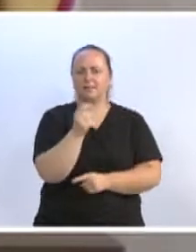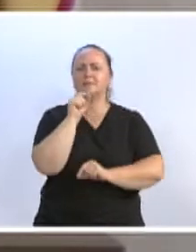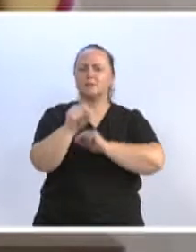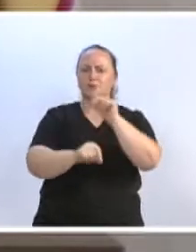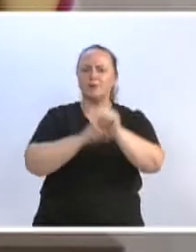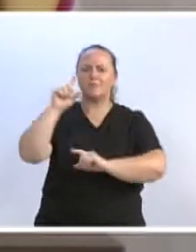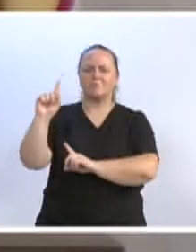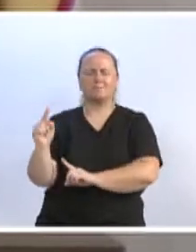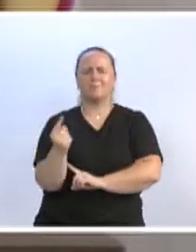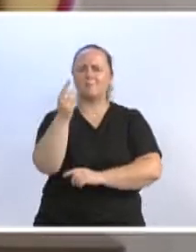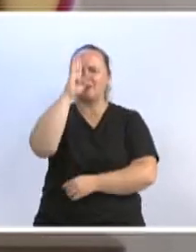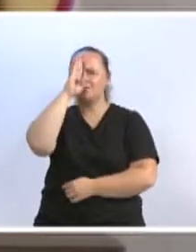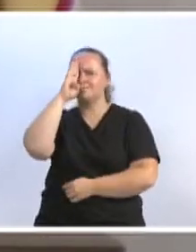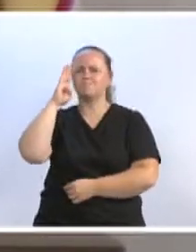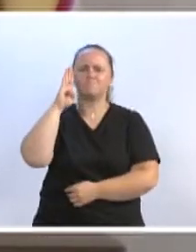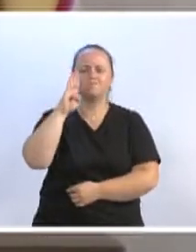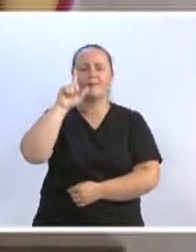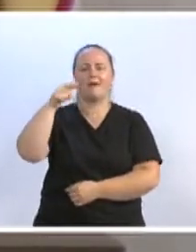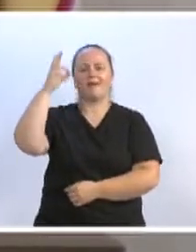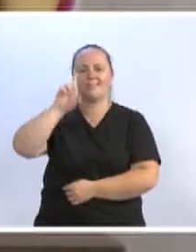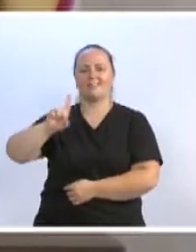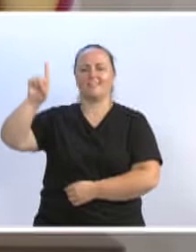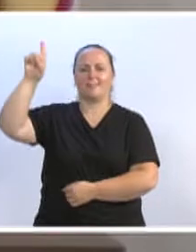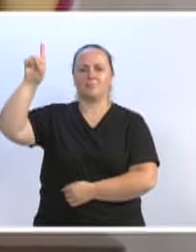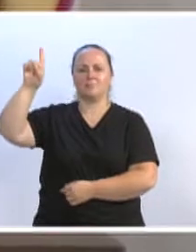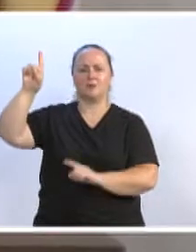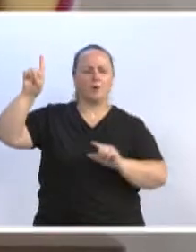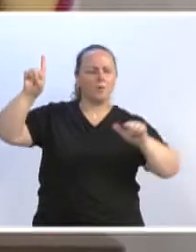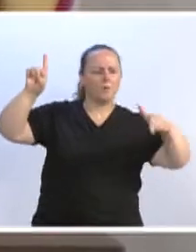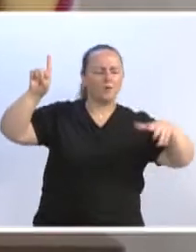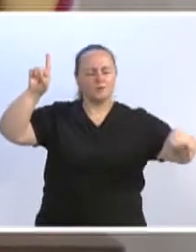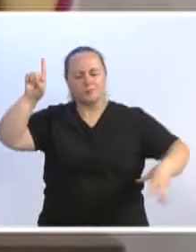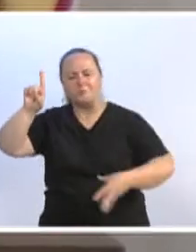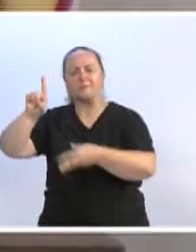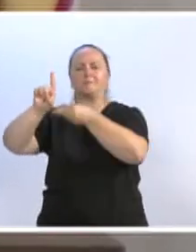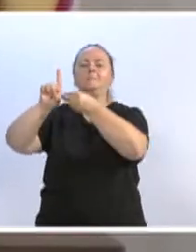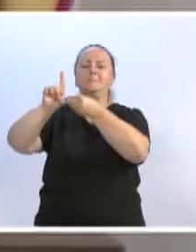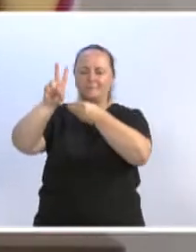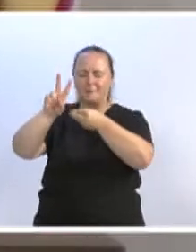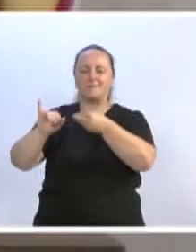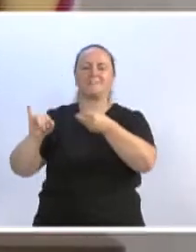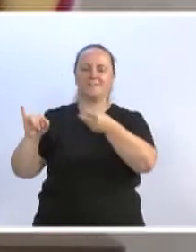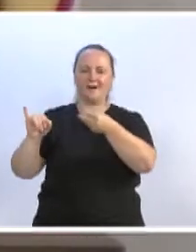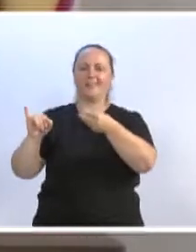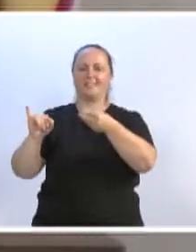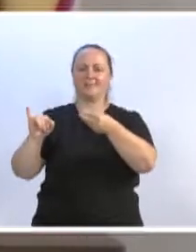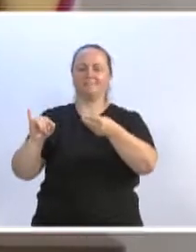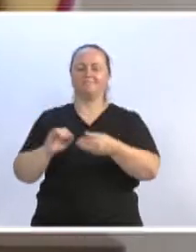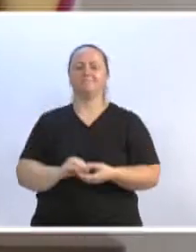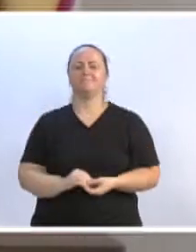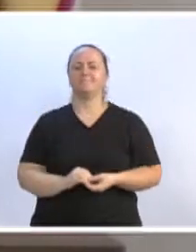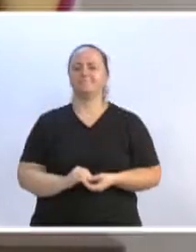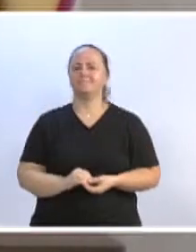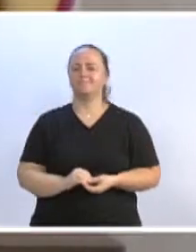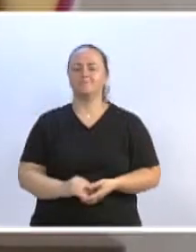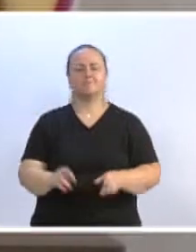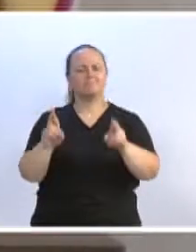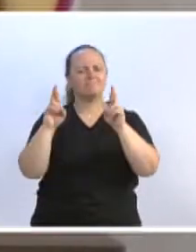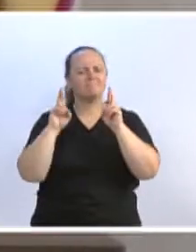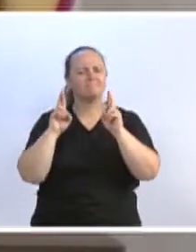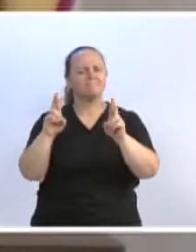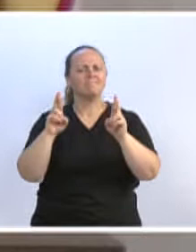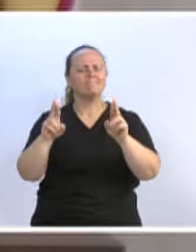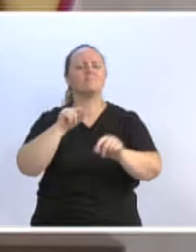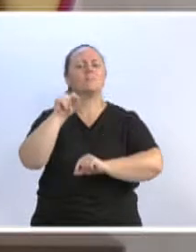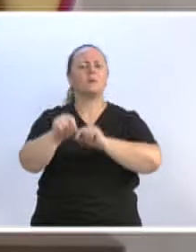reino de Deus, a sua justiça, e as demais coisas vos serão acrescentadas. Né? Que nós tenhamos, de fato,